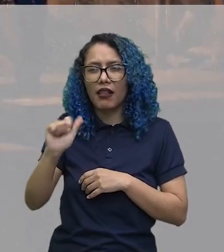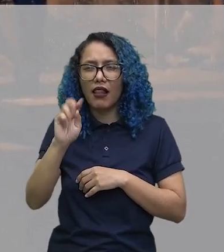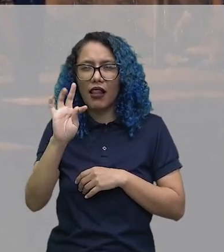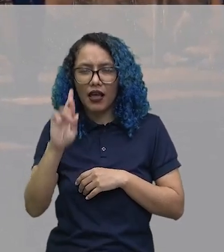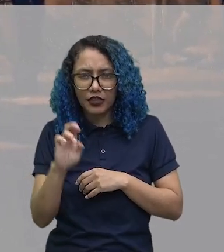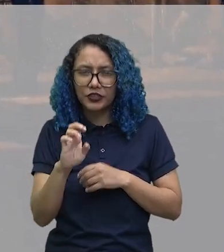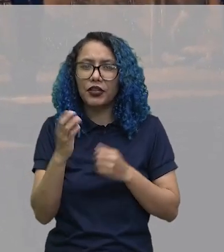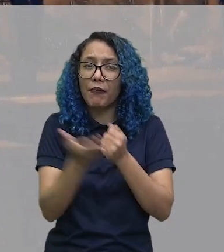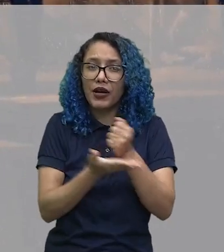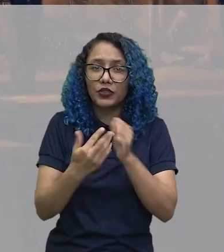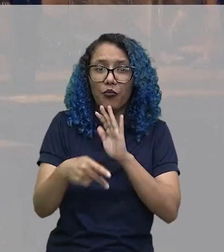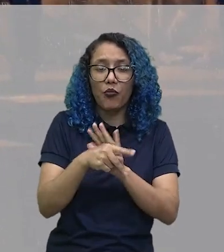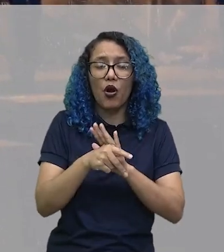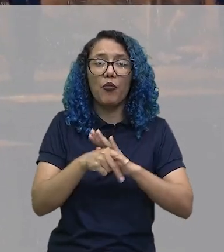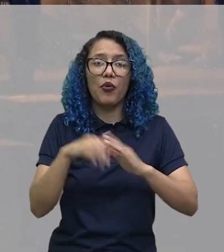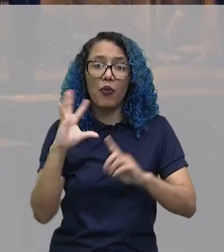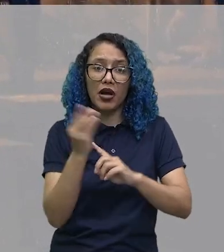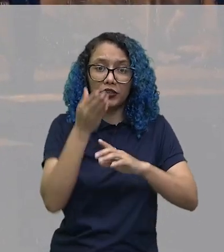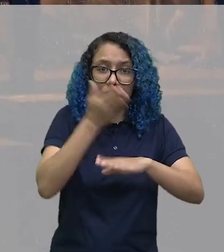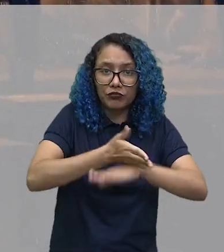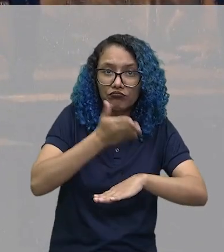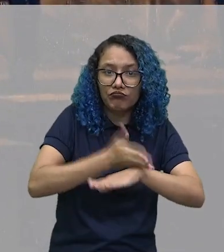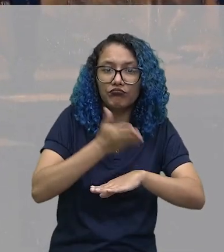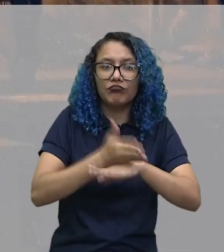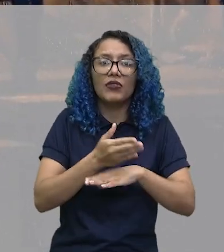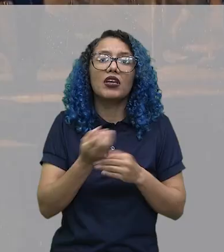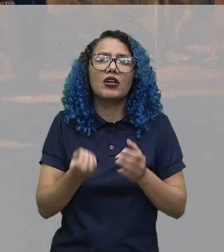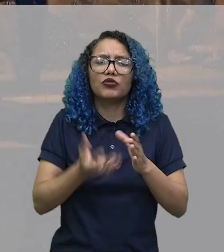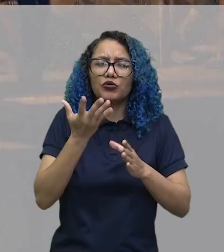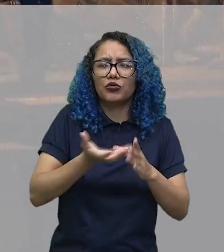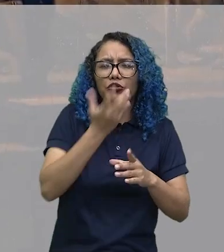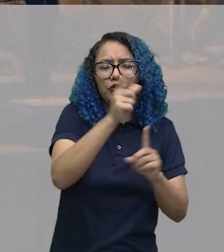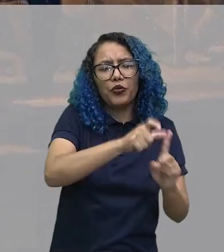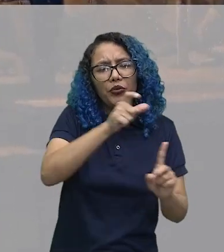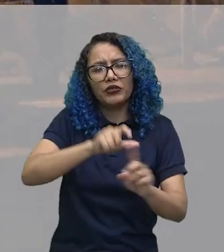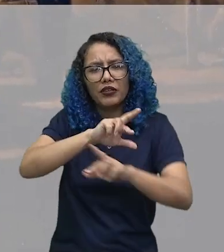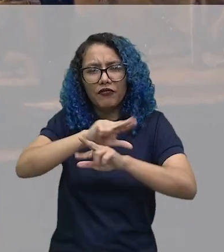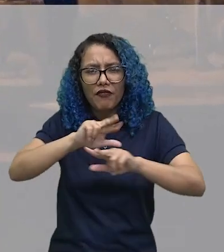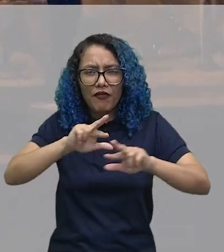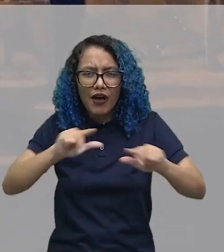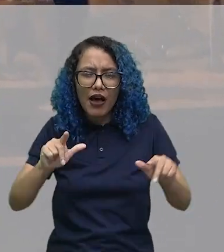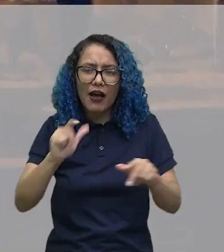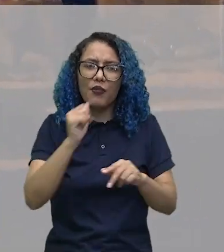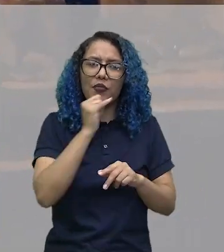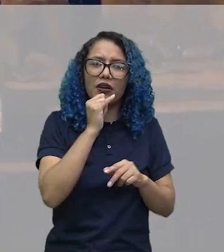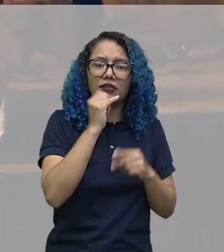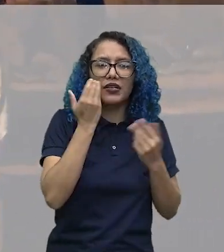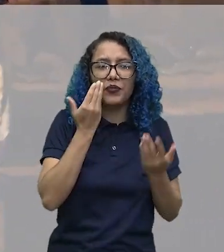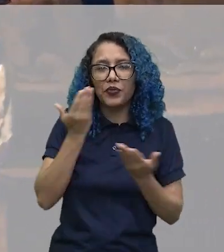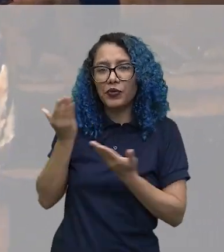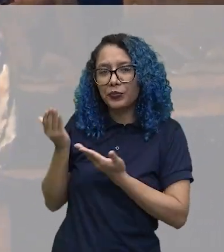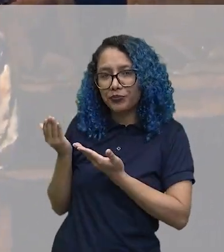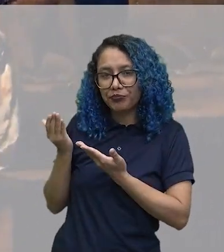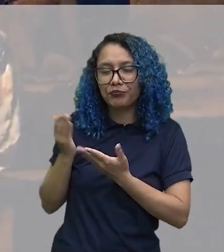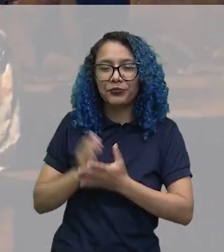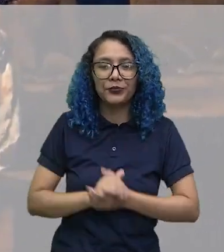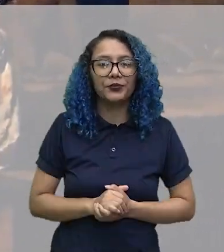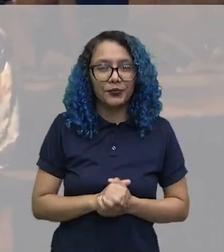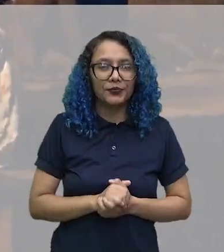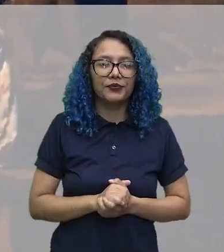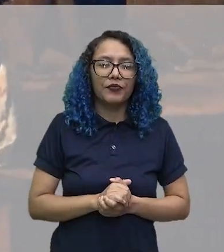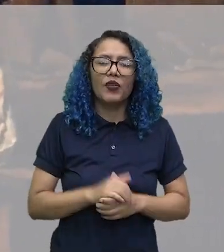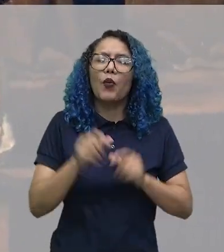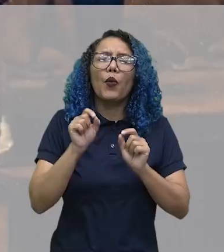dos pilares do teatro moderno. Dela nasceram personagens cômicos como Arlequim,